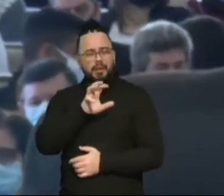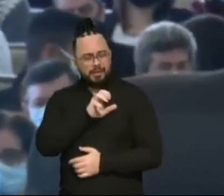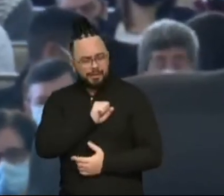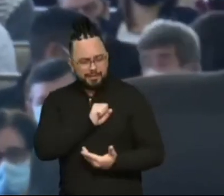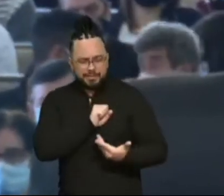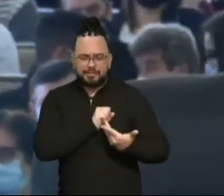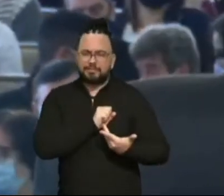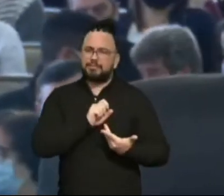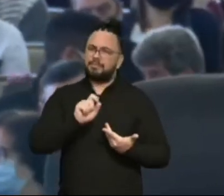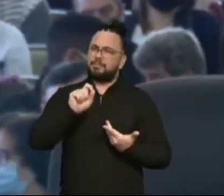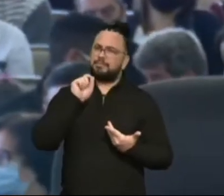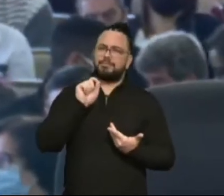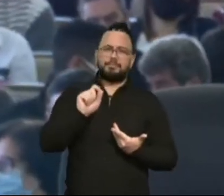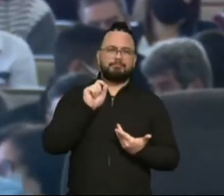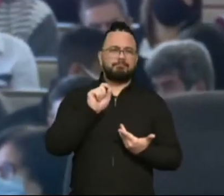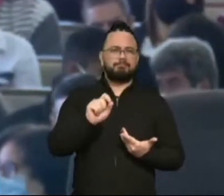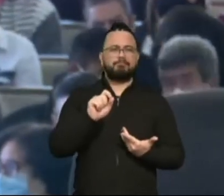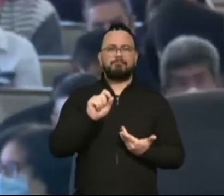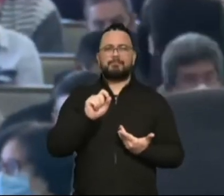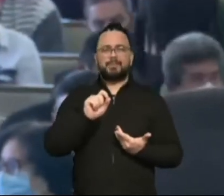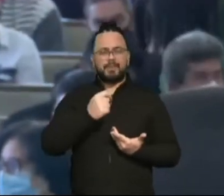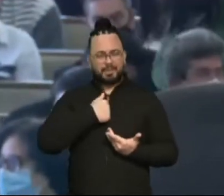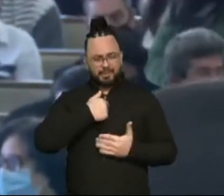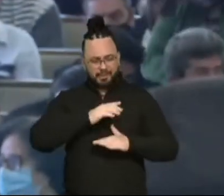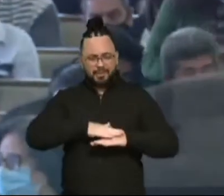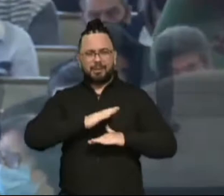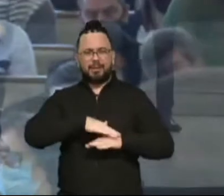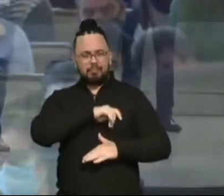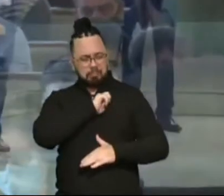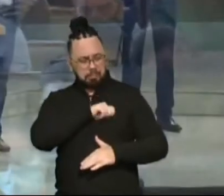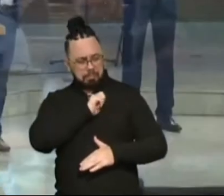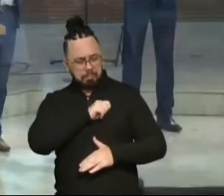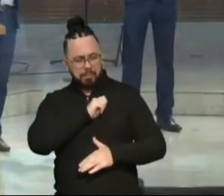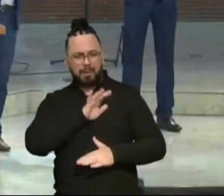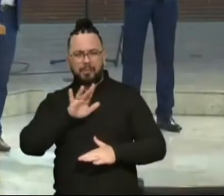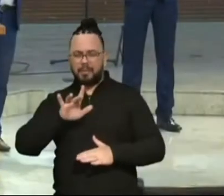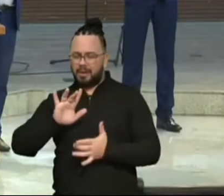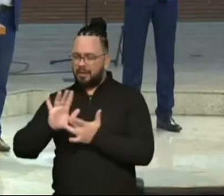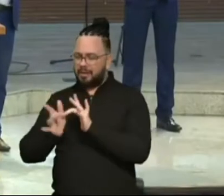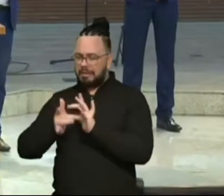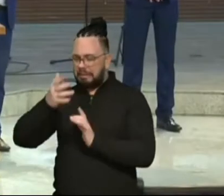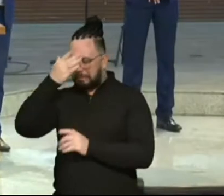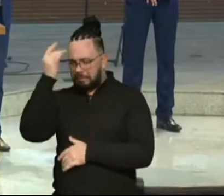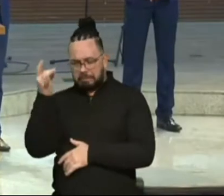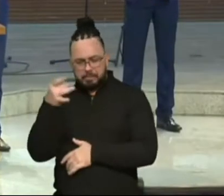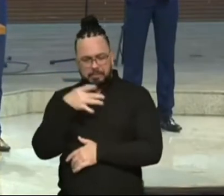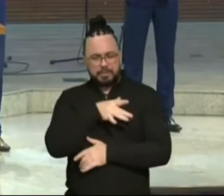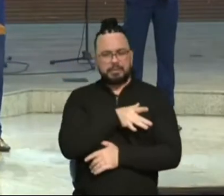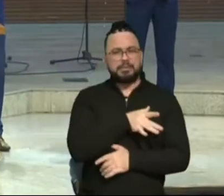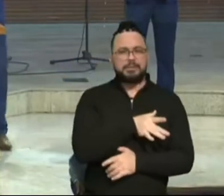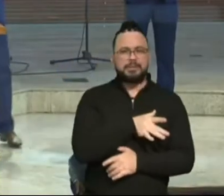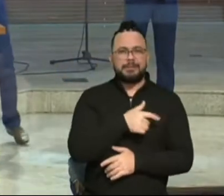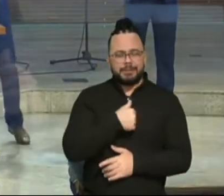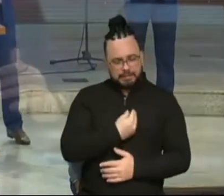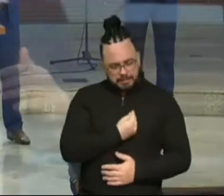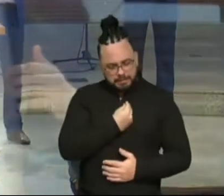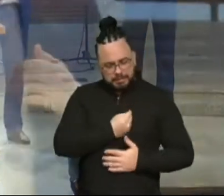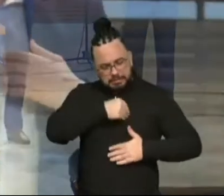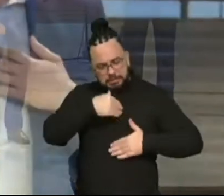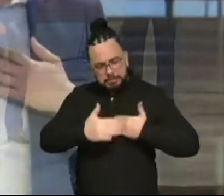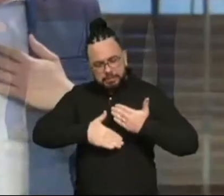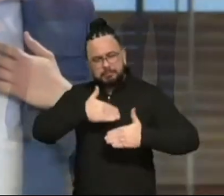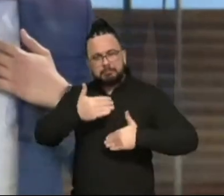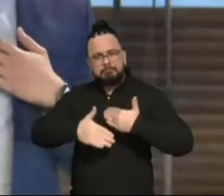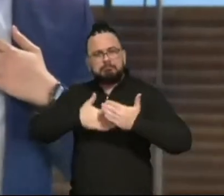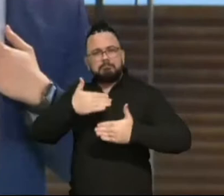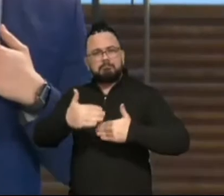esse que esqueceu o mal que eu fiz por toda a minha vida e